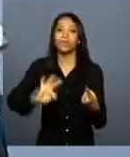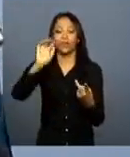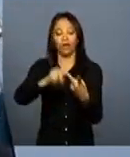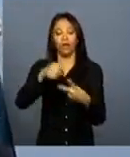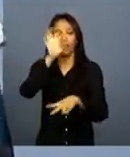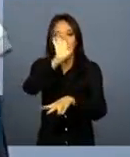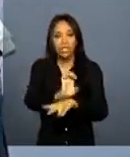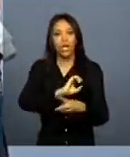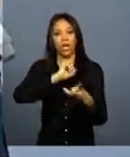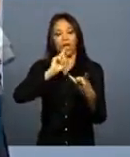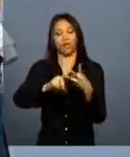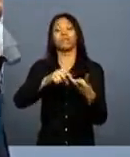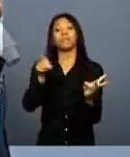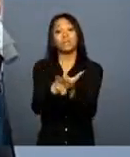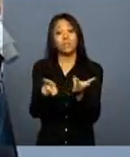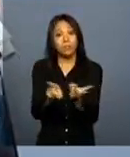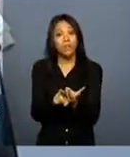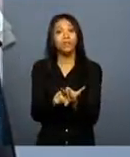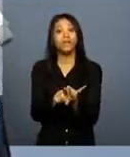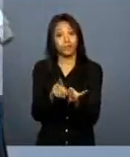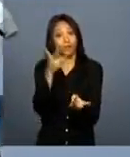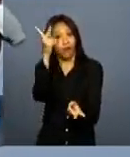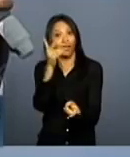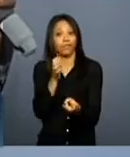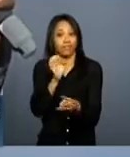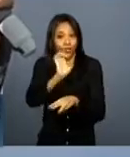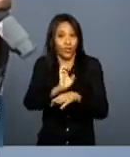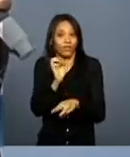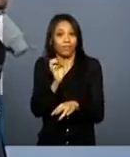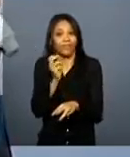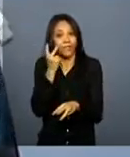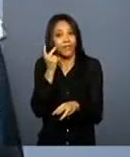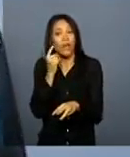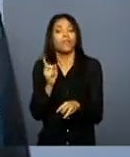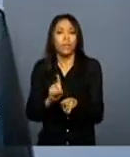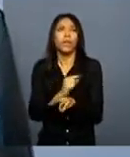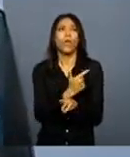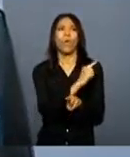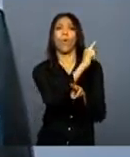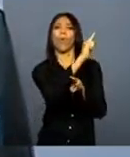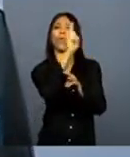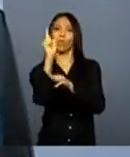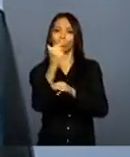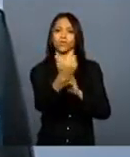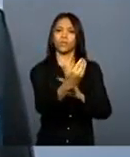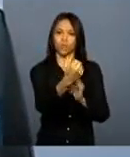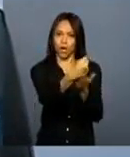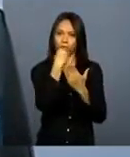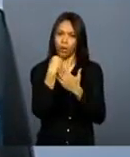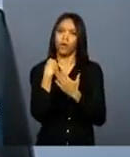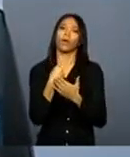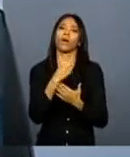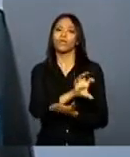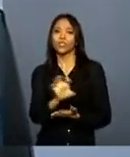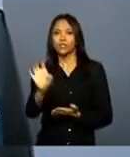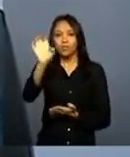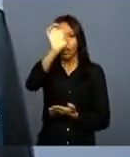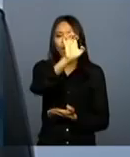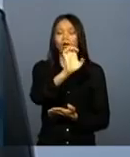estrutura, com o governo do Estado, no caso do Ceará, mas também de tantos outros que nos apoiaram, que foram nossos parceiros na agenda,